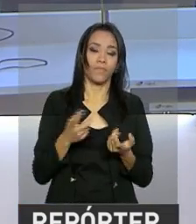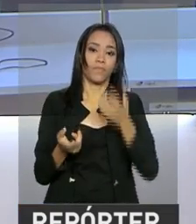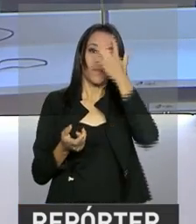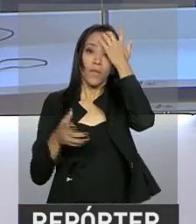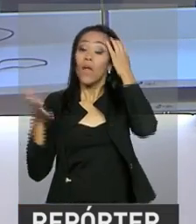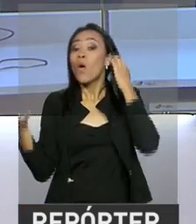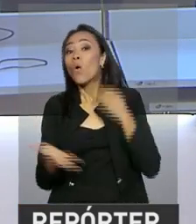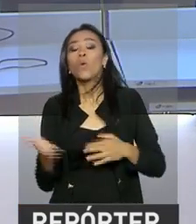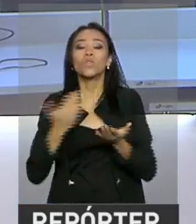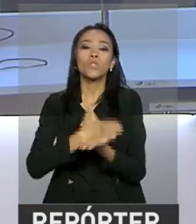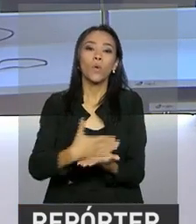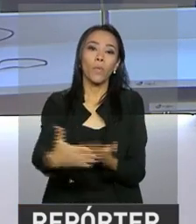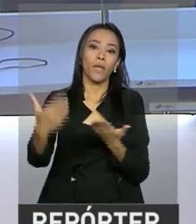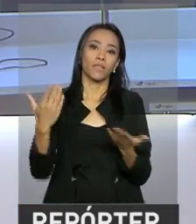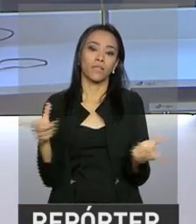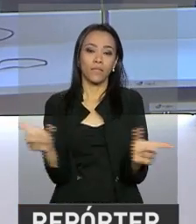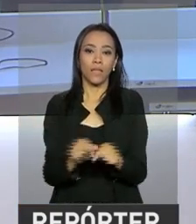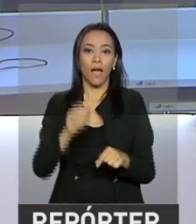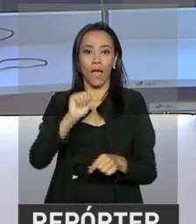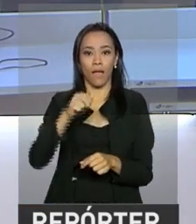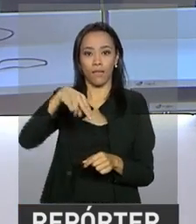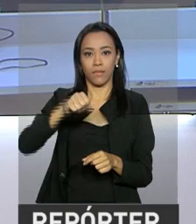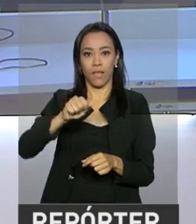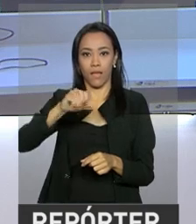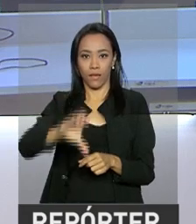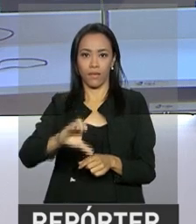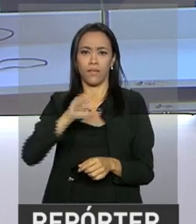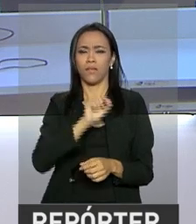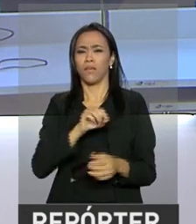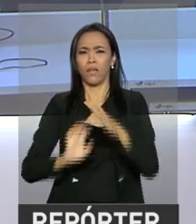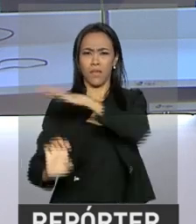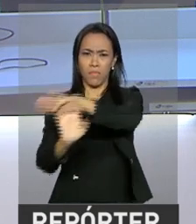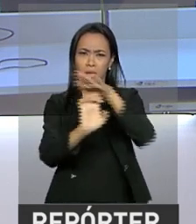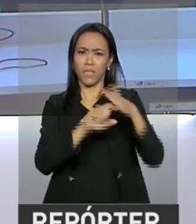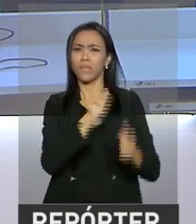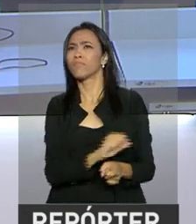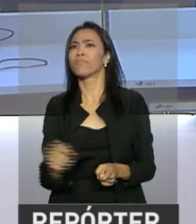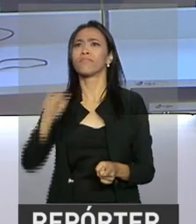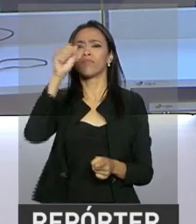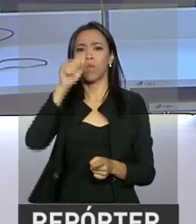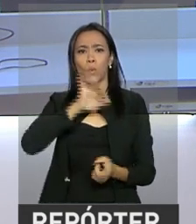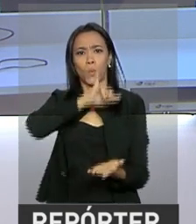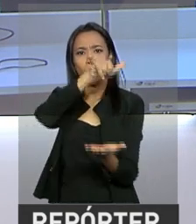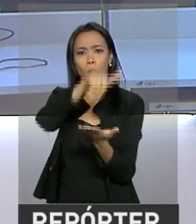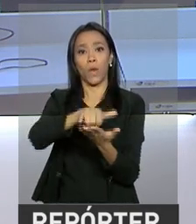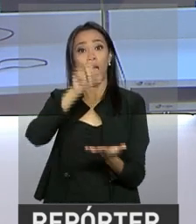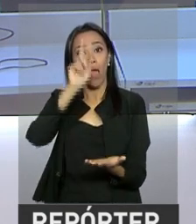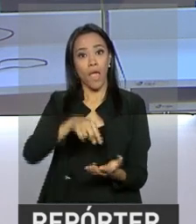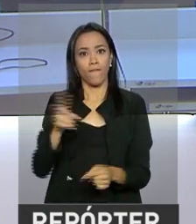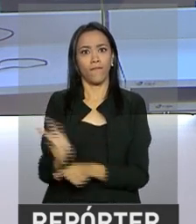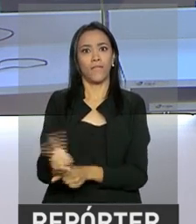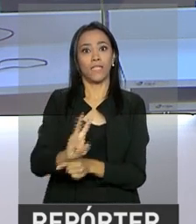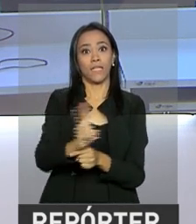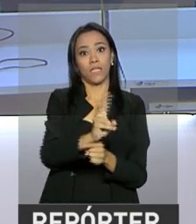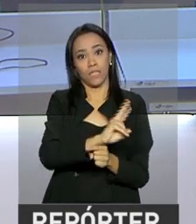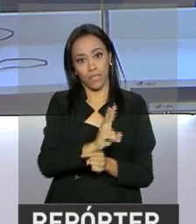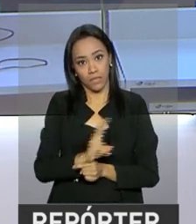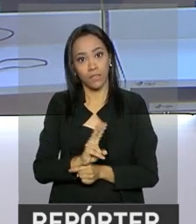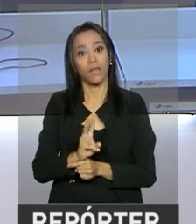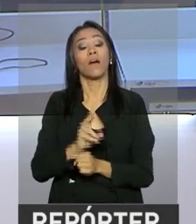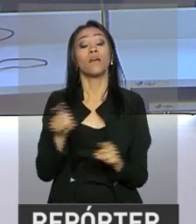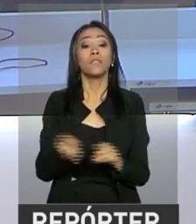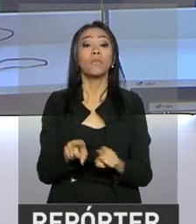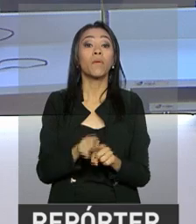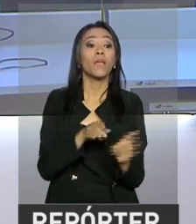hoje a operação fim de ano da ANAC em 13 aeroportos do país a ideia é fiscalizar o serviço de transporte aéreo e